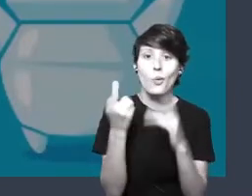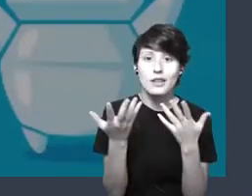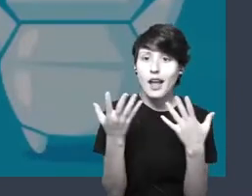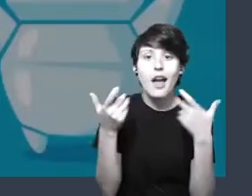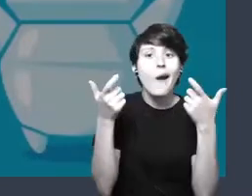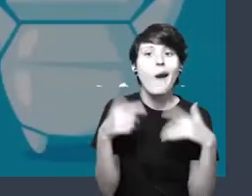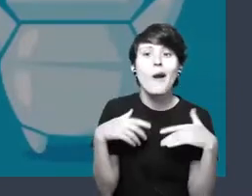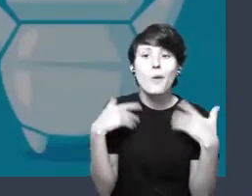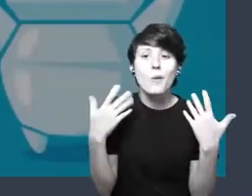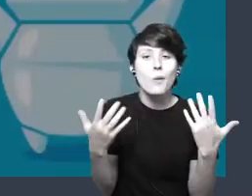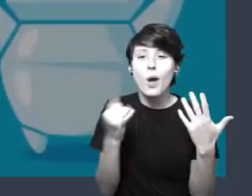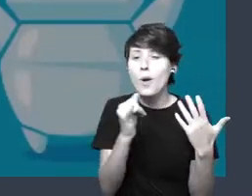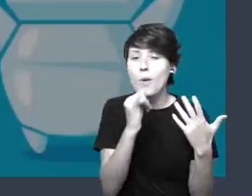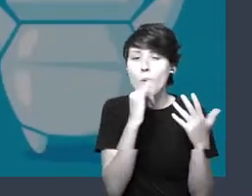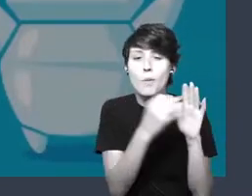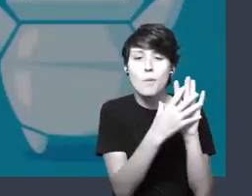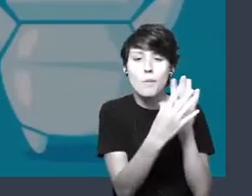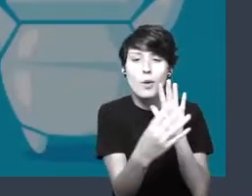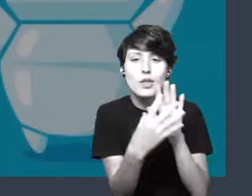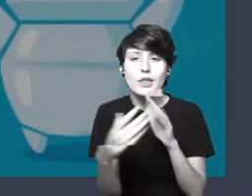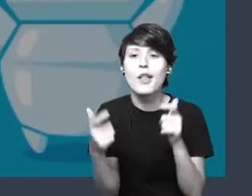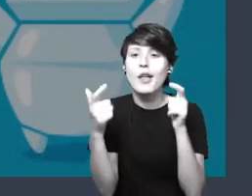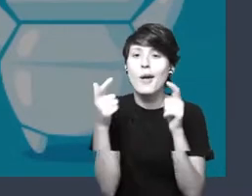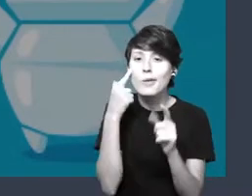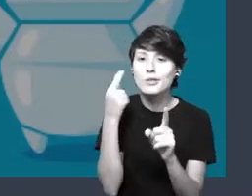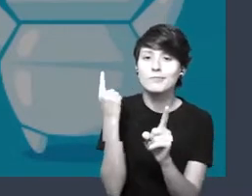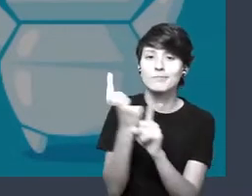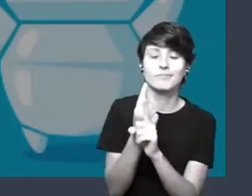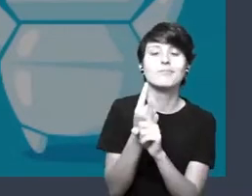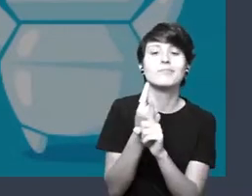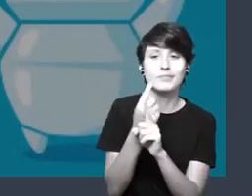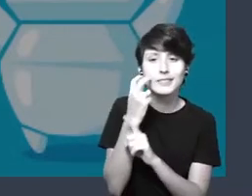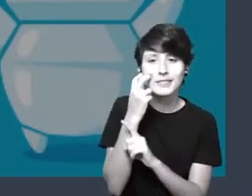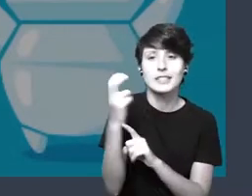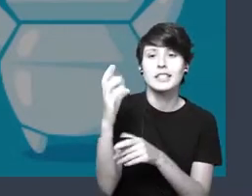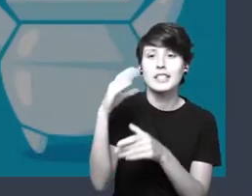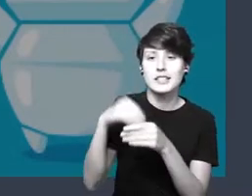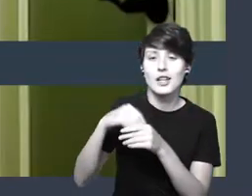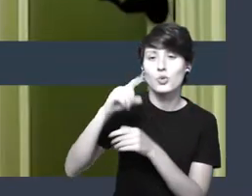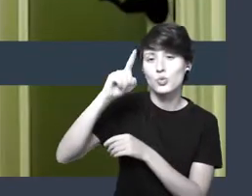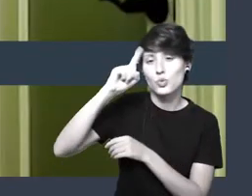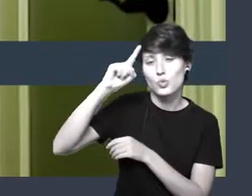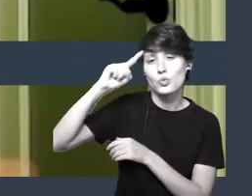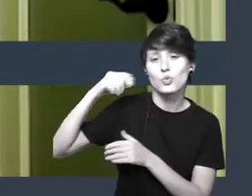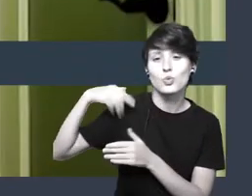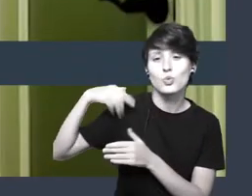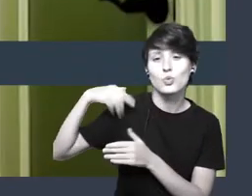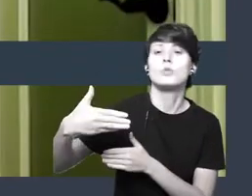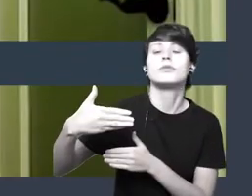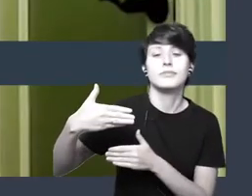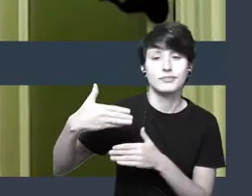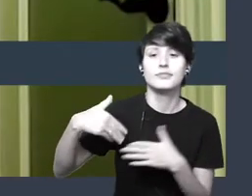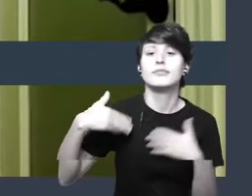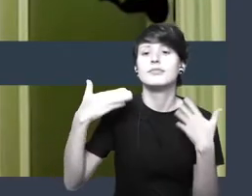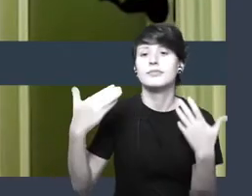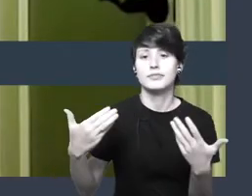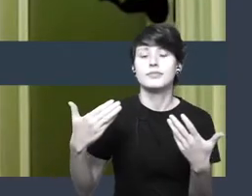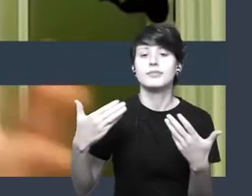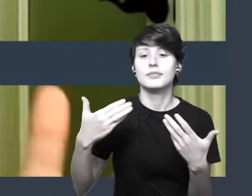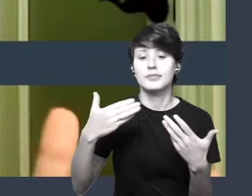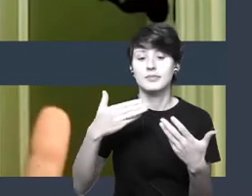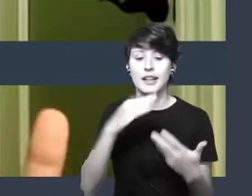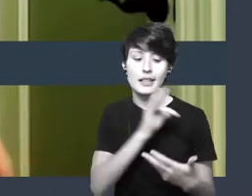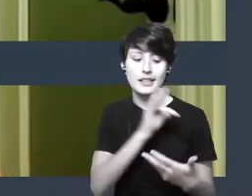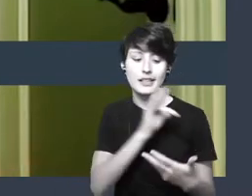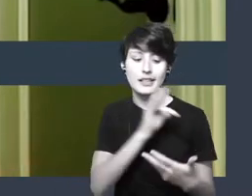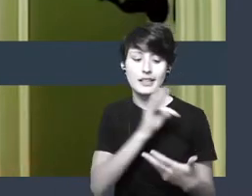alguns exemplos de onde a gente encontra a inteligência artificial no nosso dia a dia? Então, a inteligência artificial, essa tecnologia, ela está em